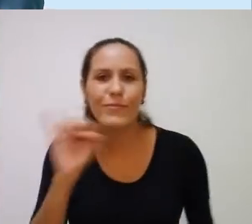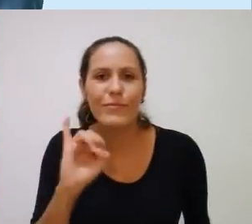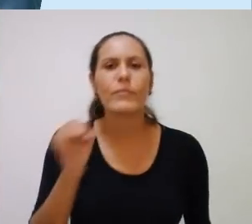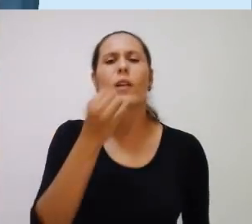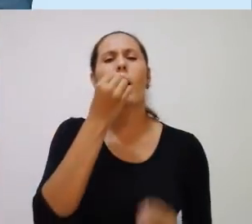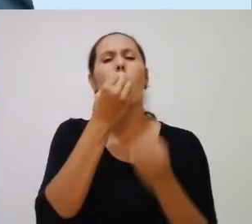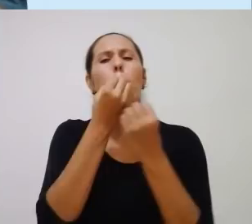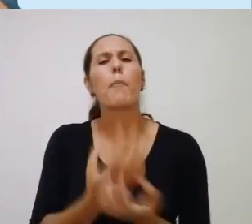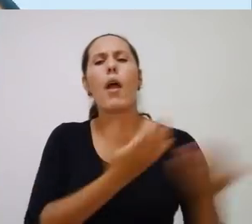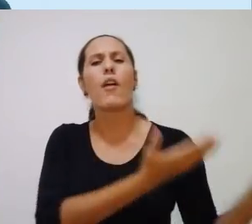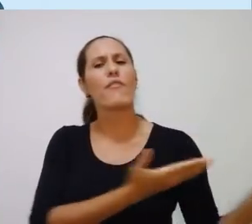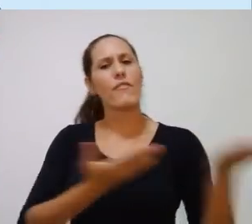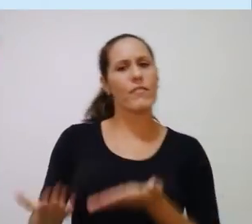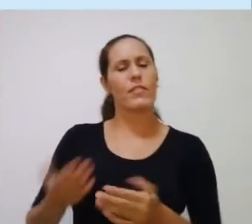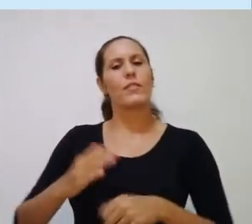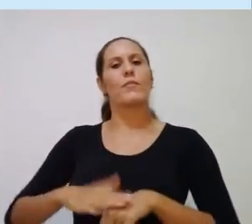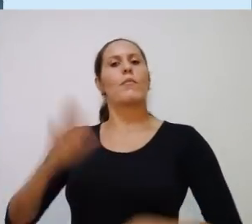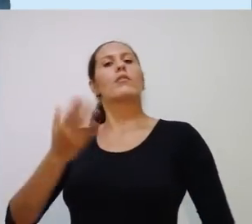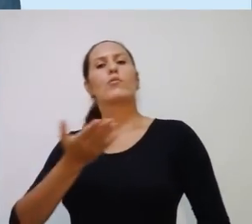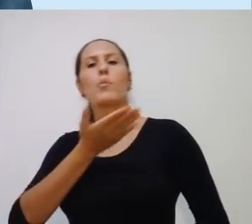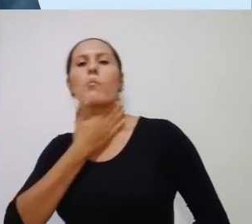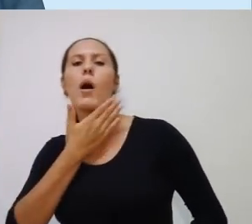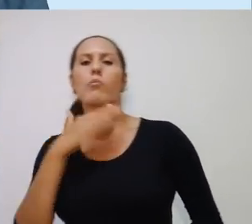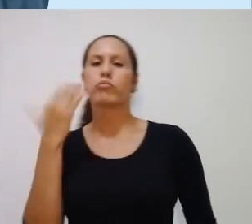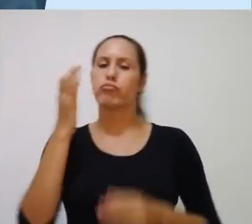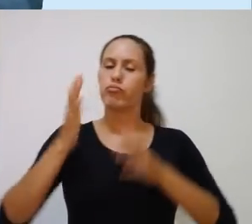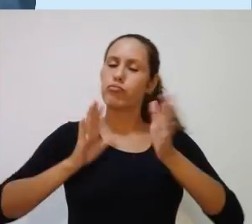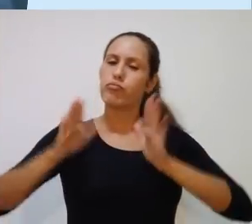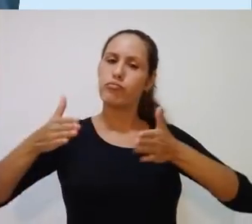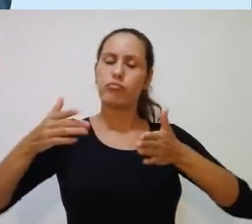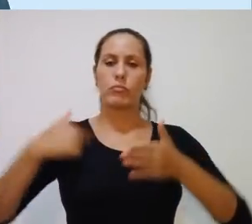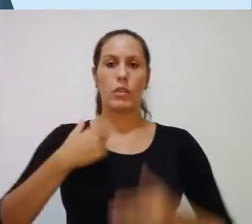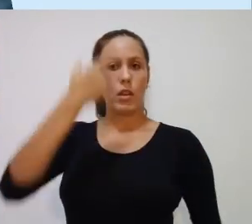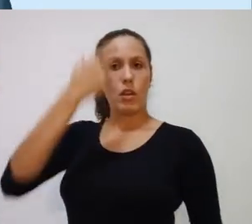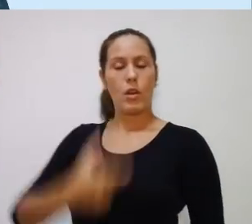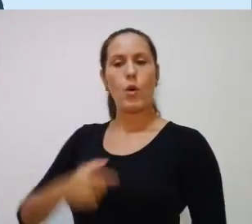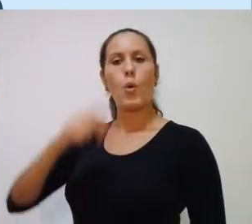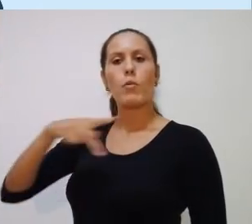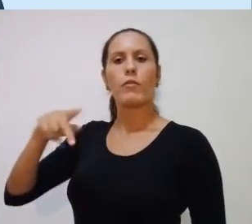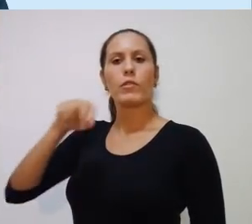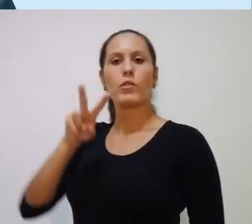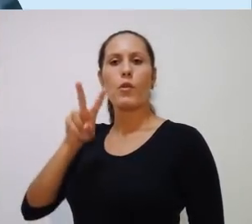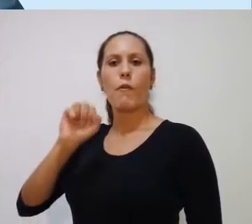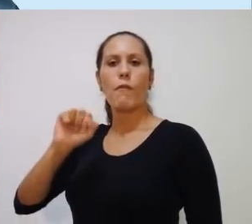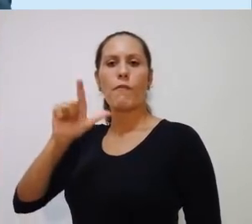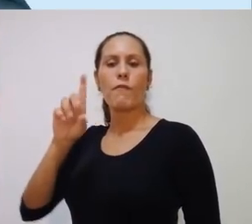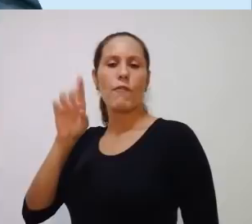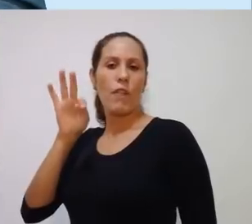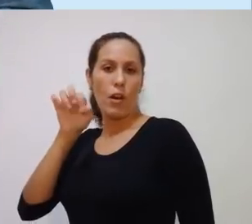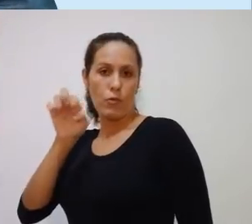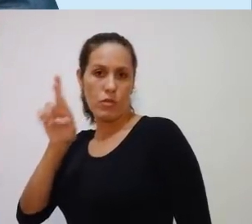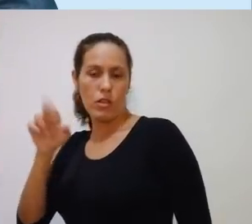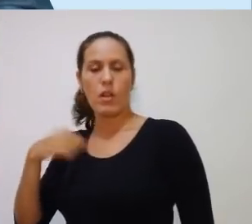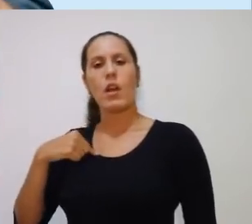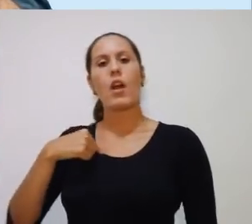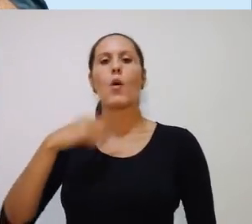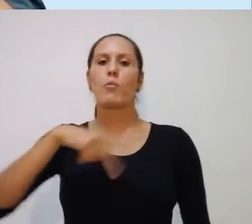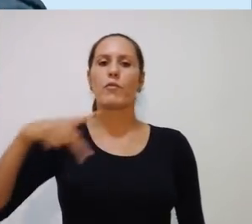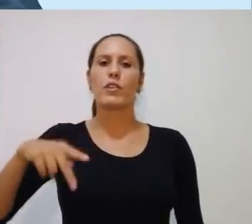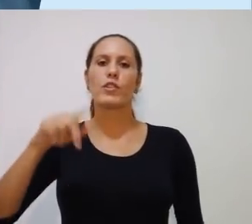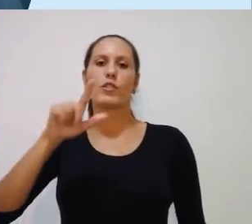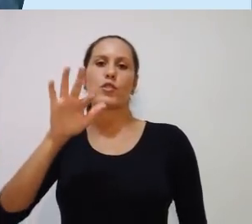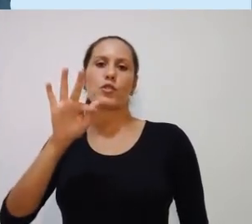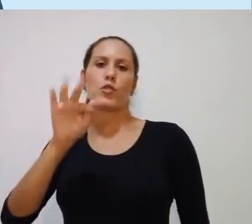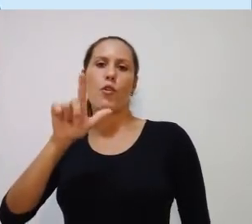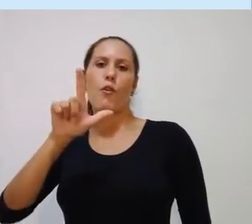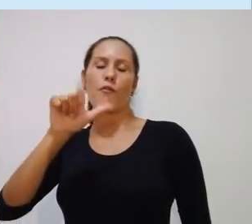Olá pessoal, bem-vindo aqui a mais um Papo Científico. Eu sou o professor Walter Pessoa. E eu sou o professor Flávio